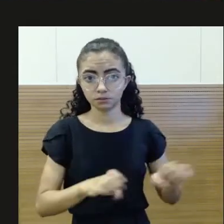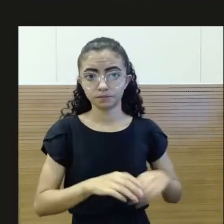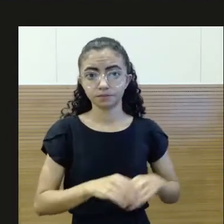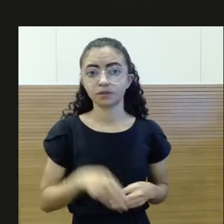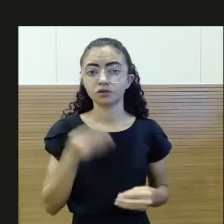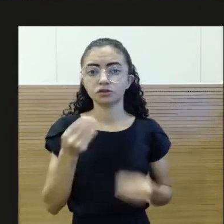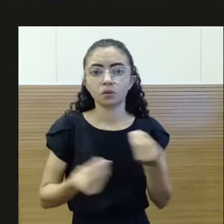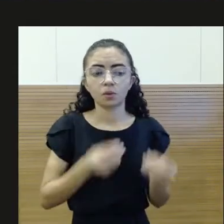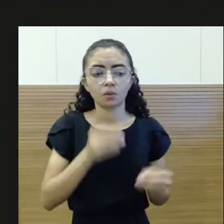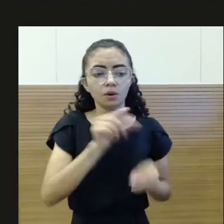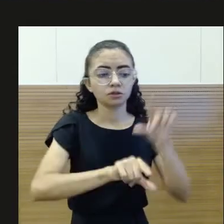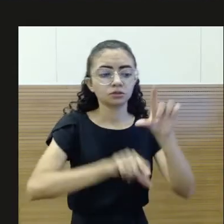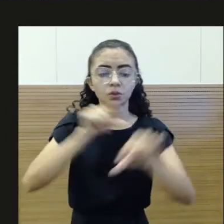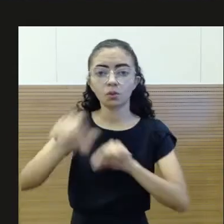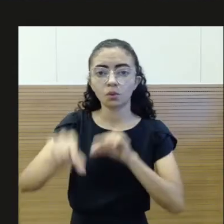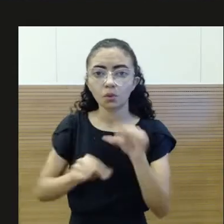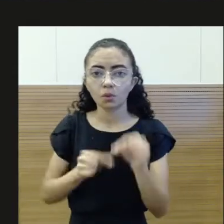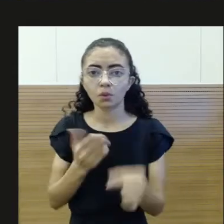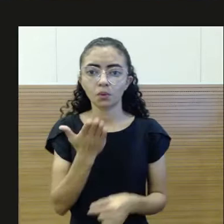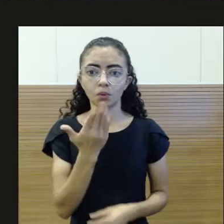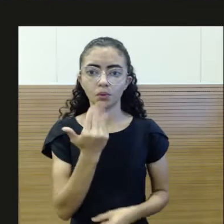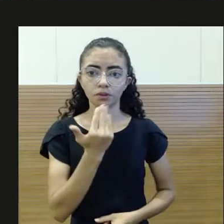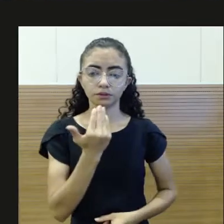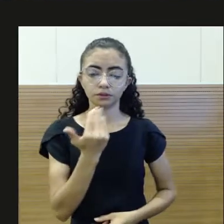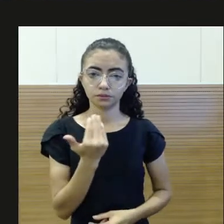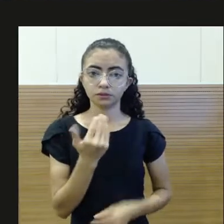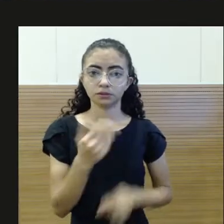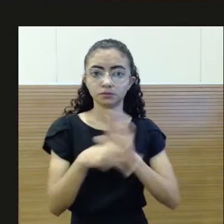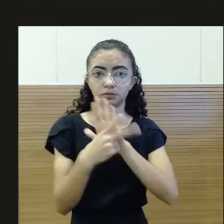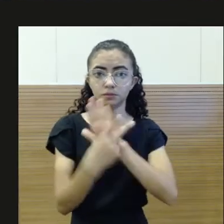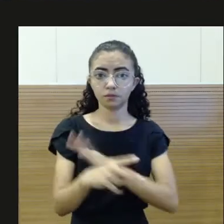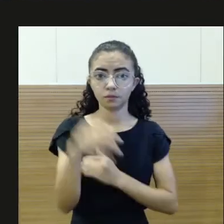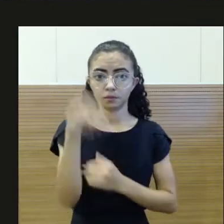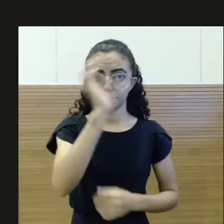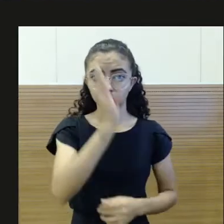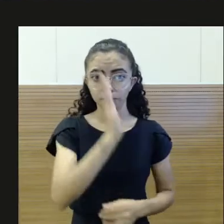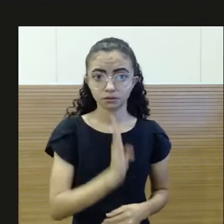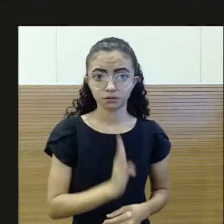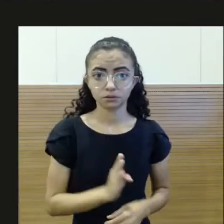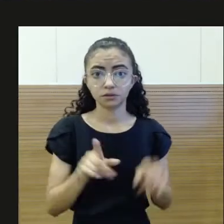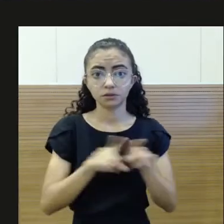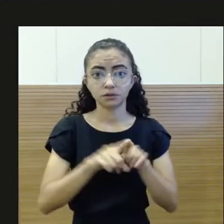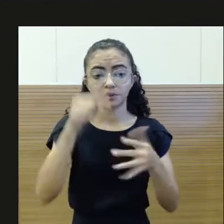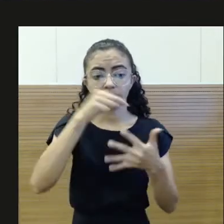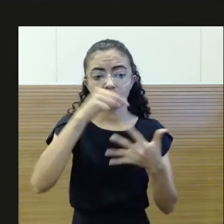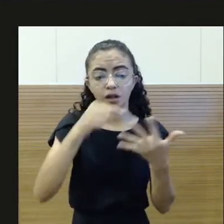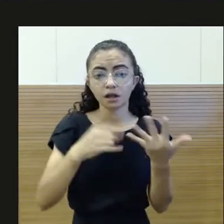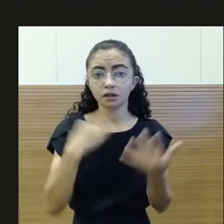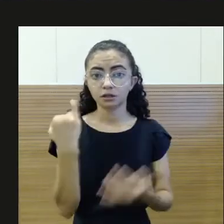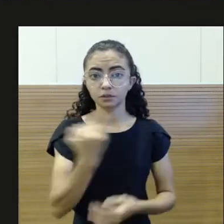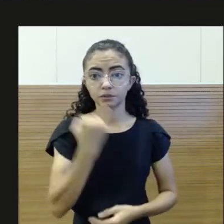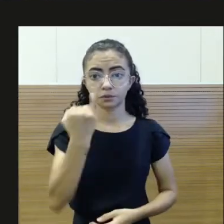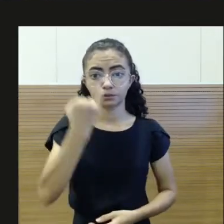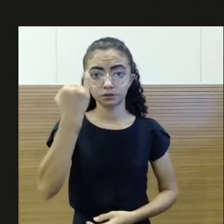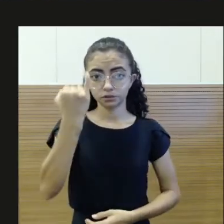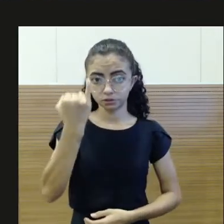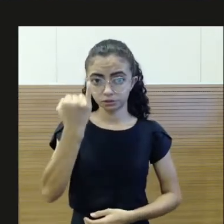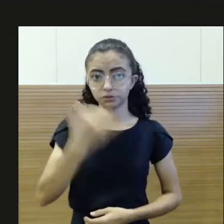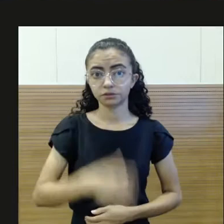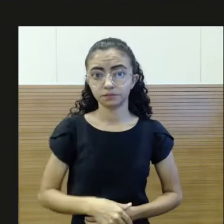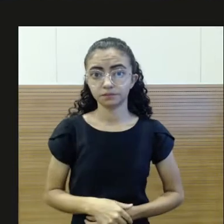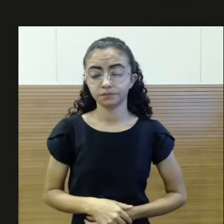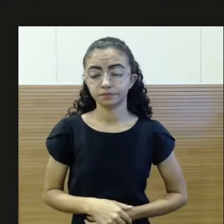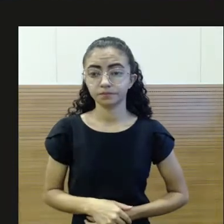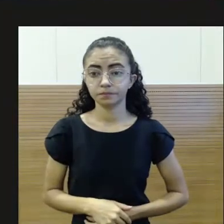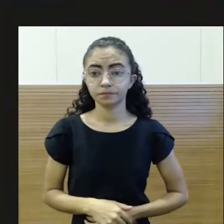de alimentos no guia alimentar brasileiro. Há outros aspectos importantes que o Jeffrey Cannon, a